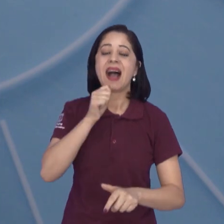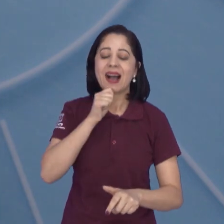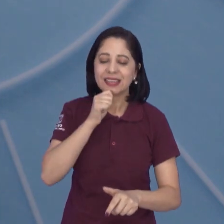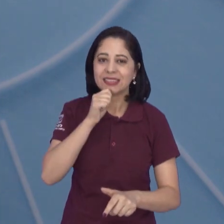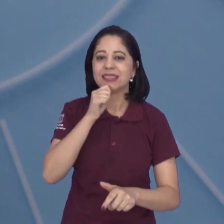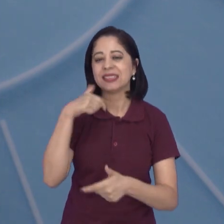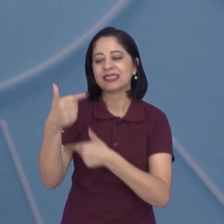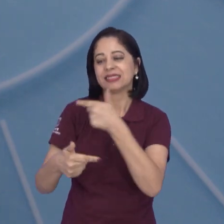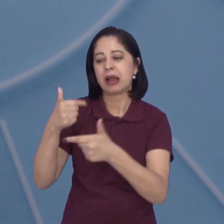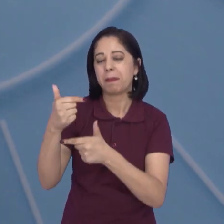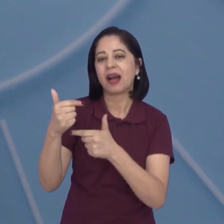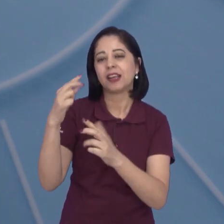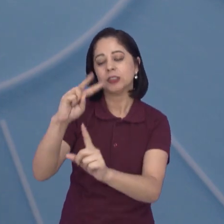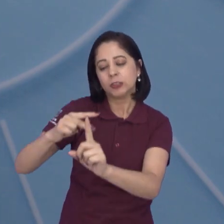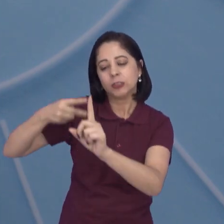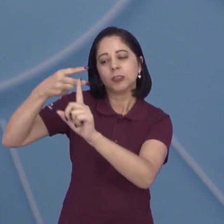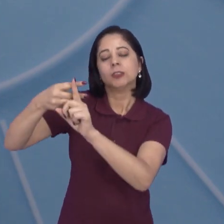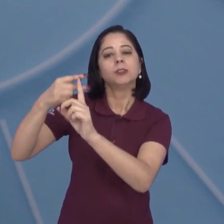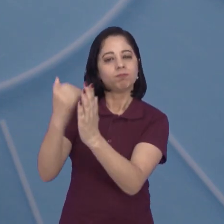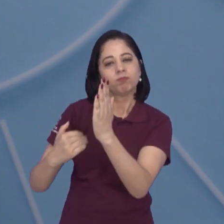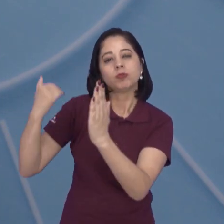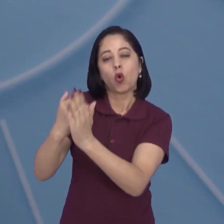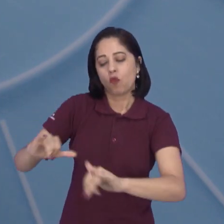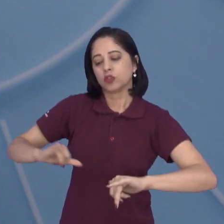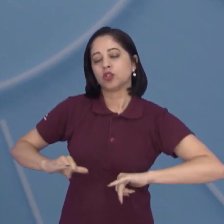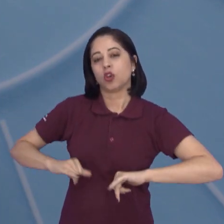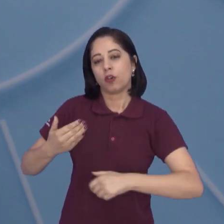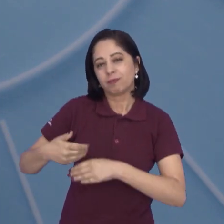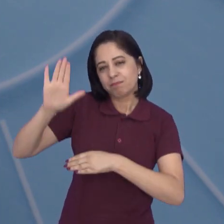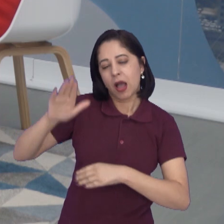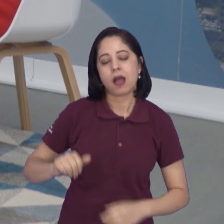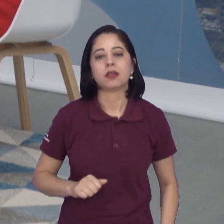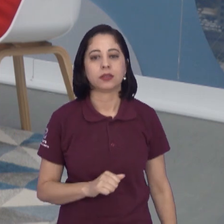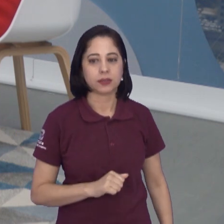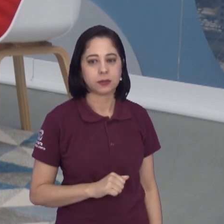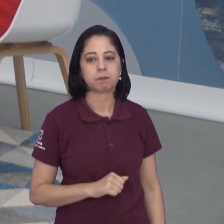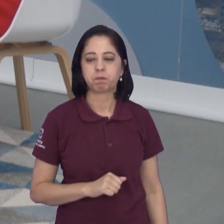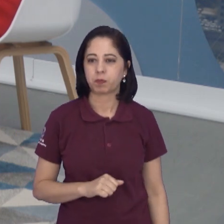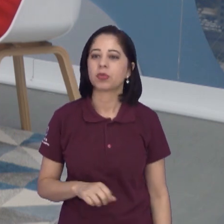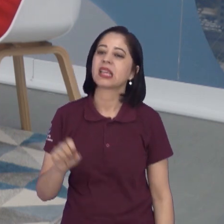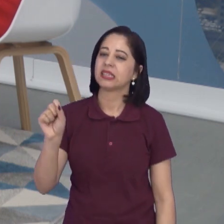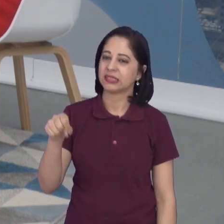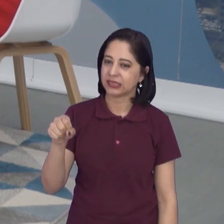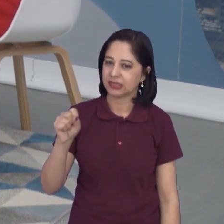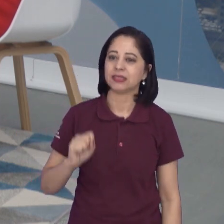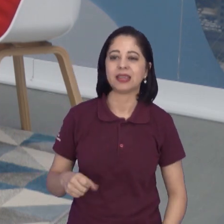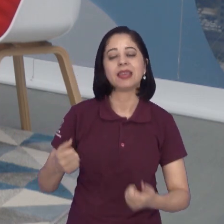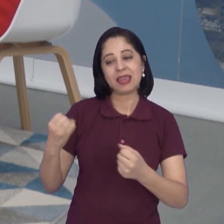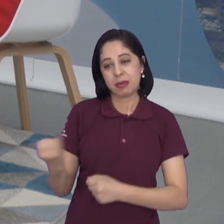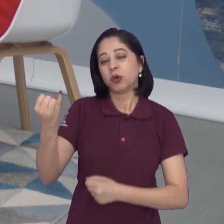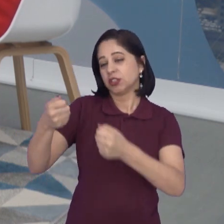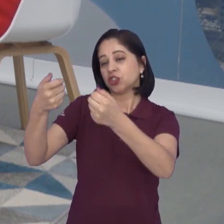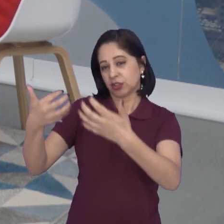responsabilizadas, né, pelo sistema, elas ainda sofrem mais pelo sistema, né? Sim, é importante fazer esse recorte racial,